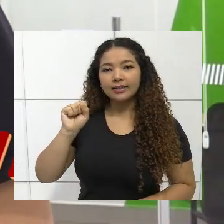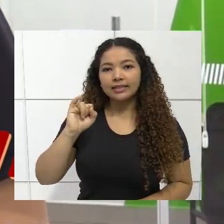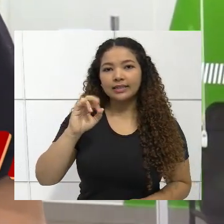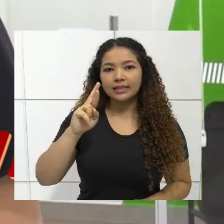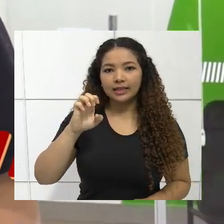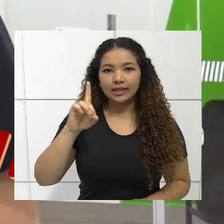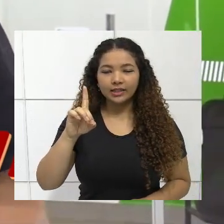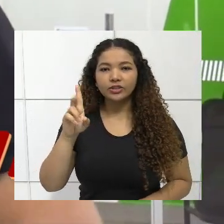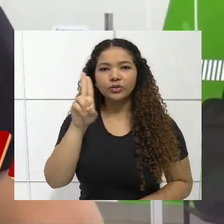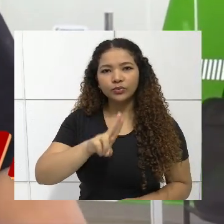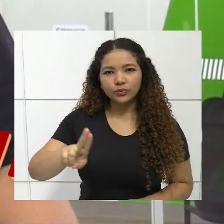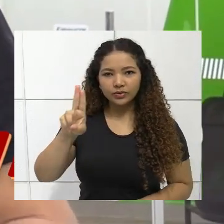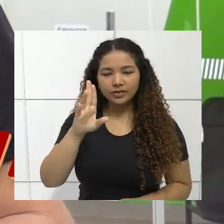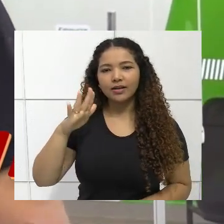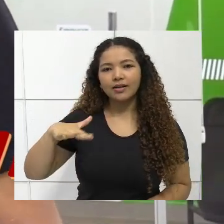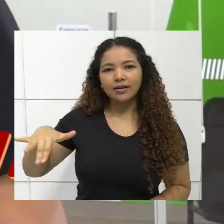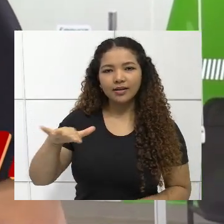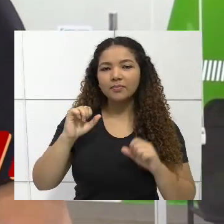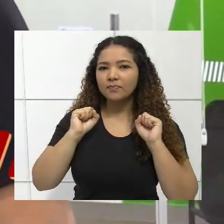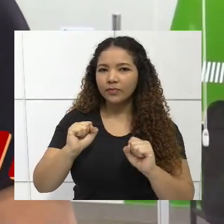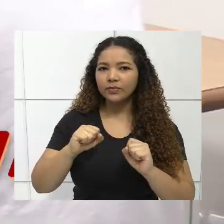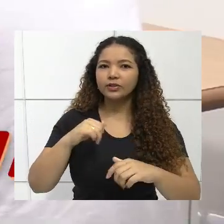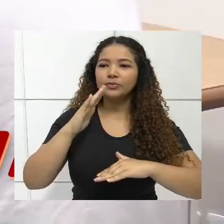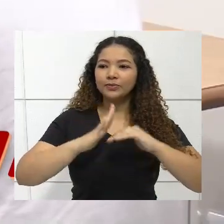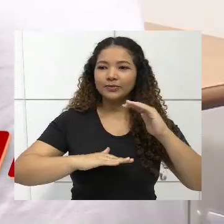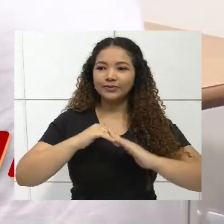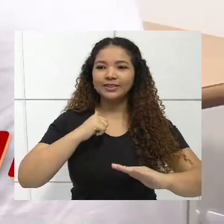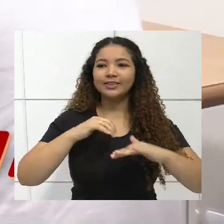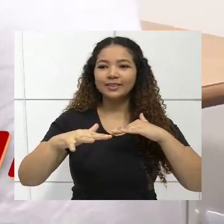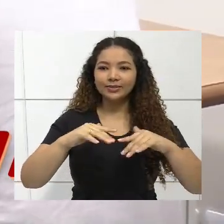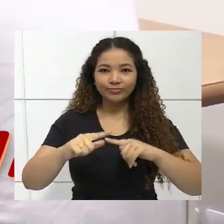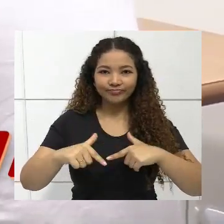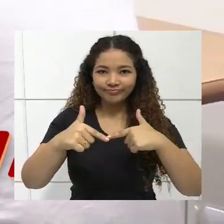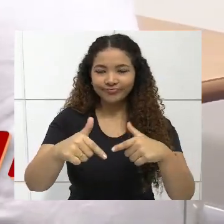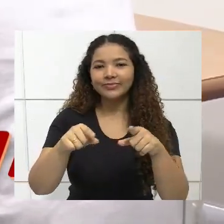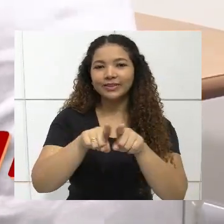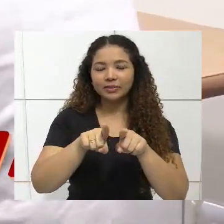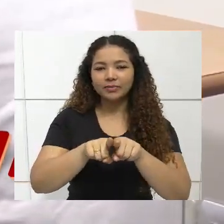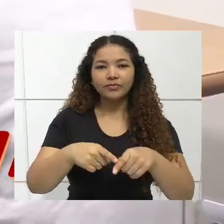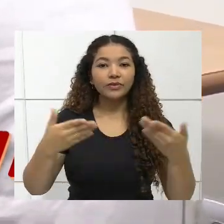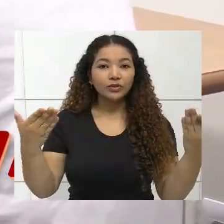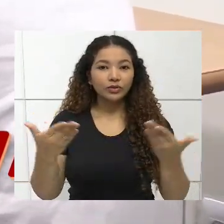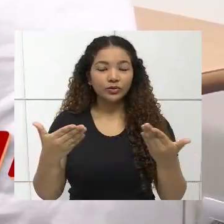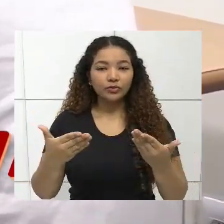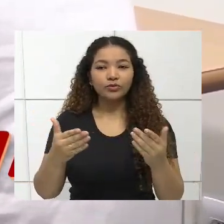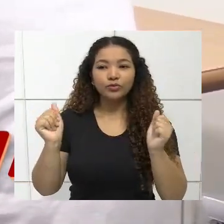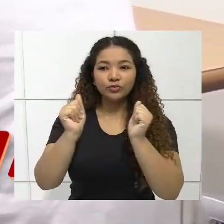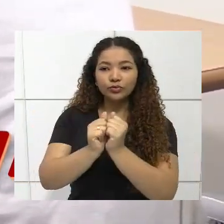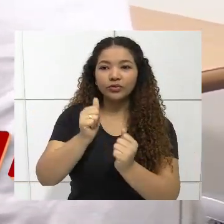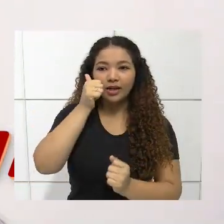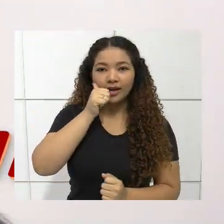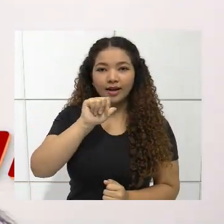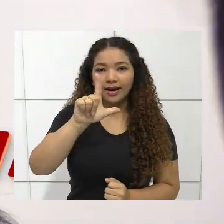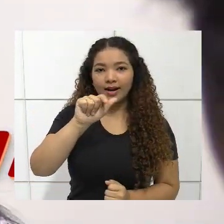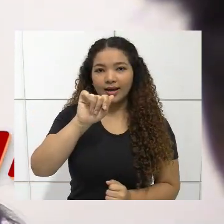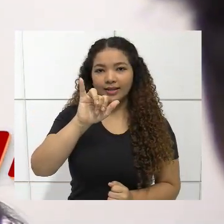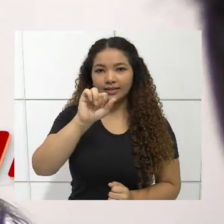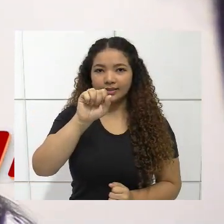do Sicredi para exercer sua profissão. E hoje nós estamos aqui com a Laís,